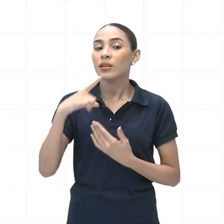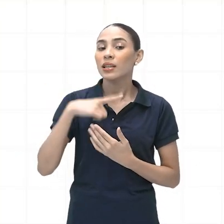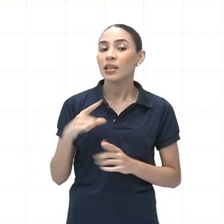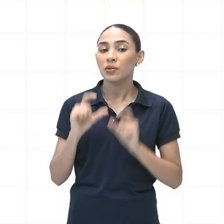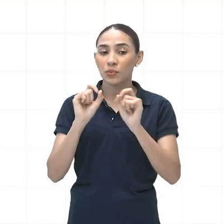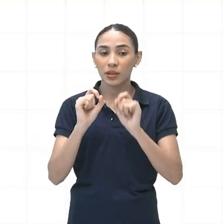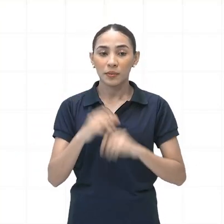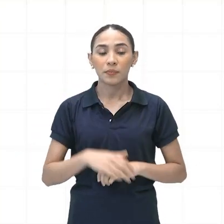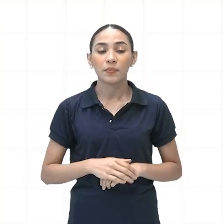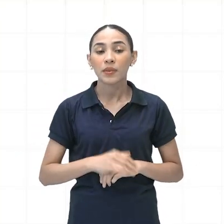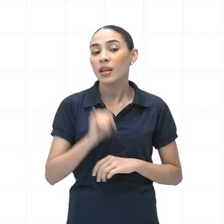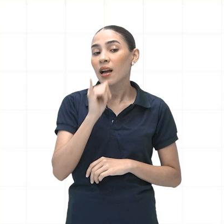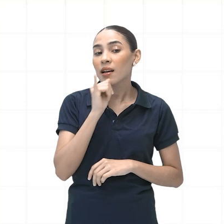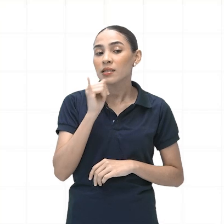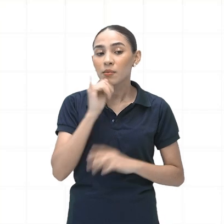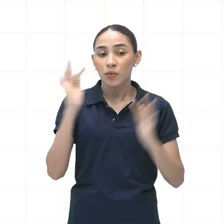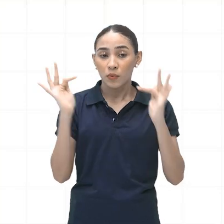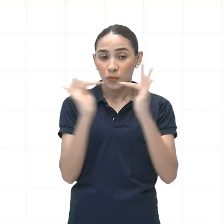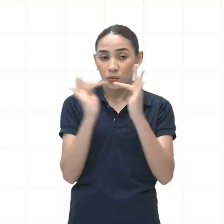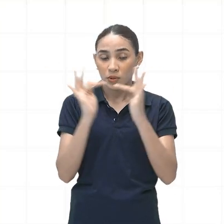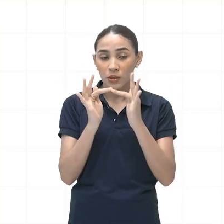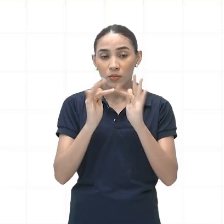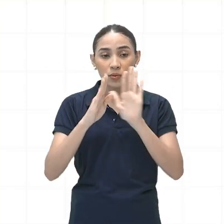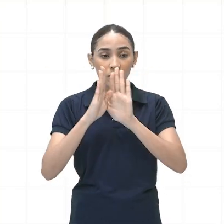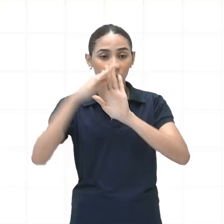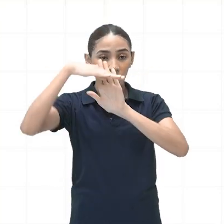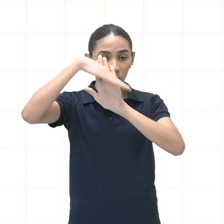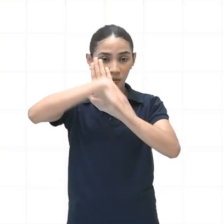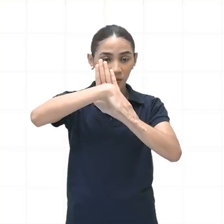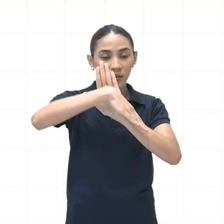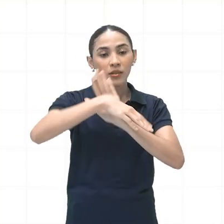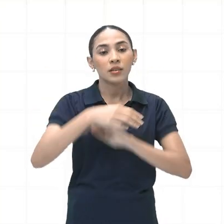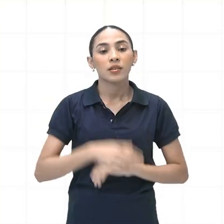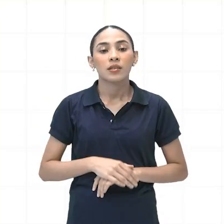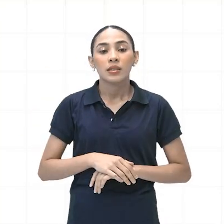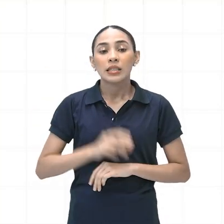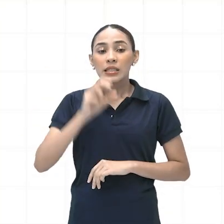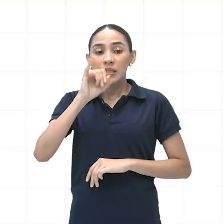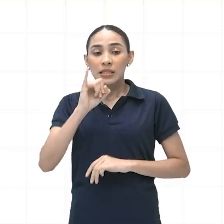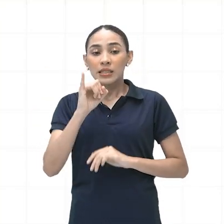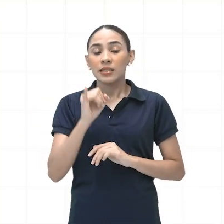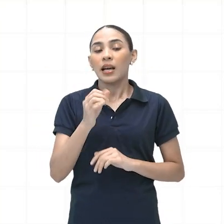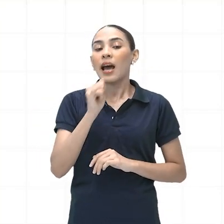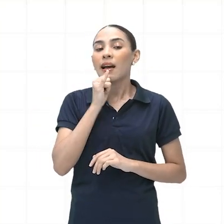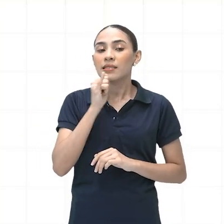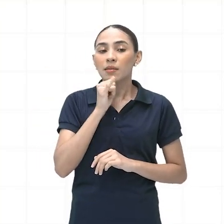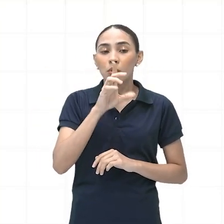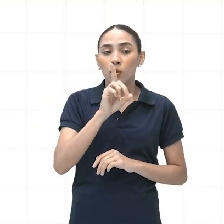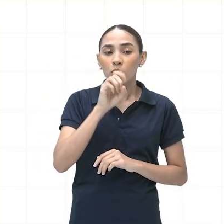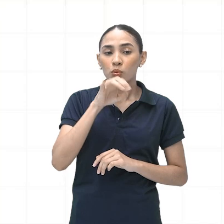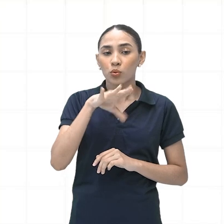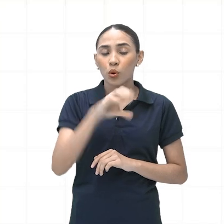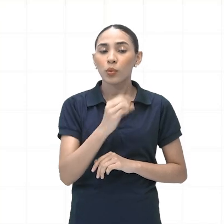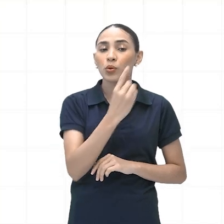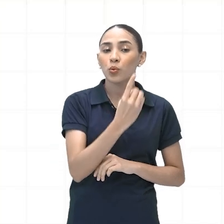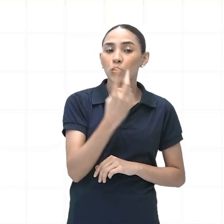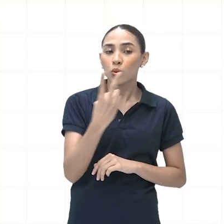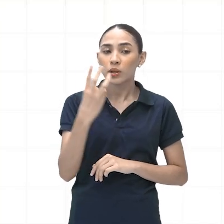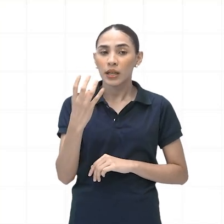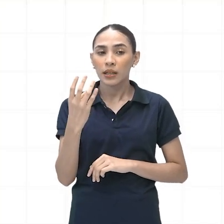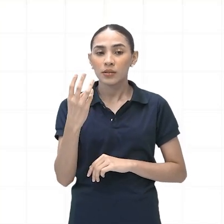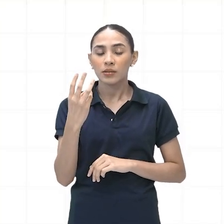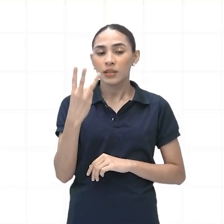temos um exemplo de função decrescente. À medida que eu aumento os valores no domínio, a imagem